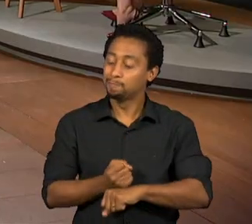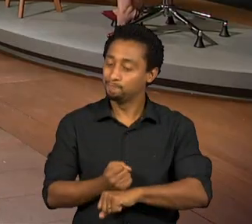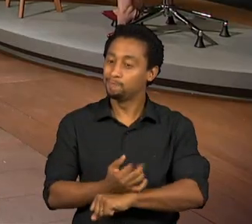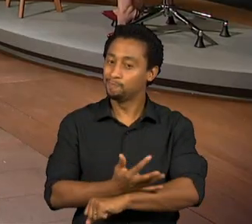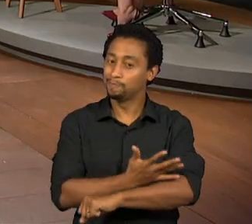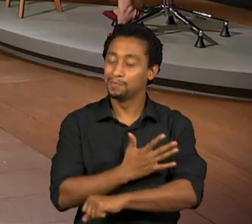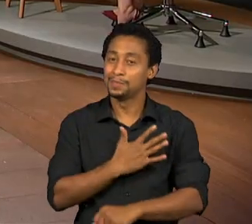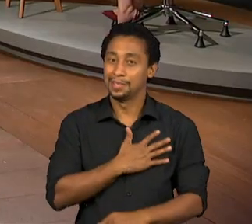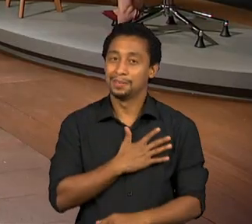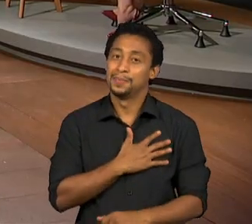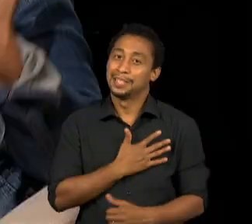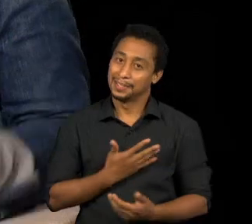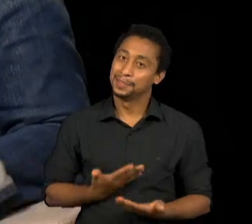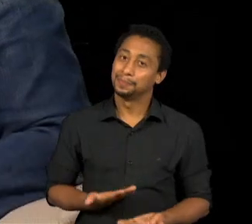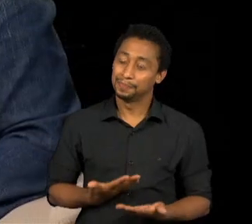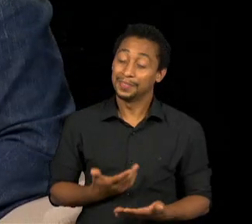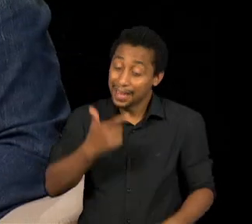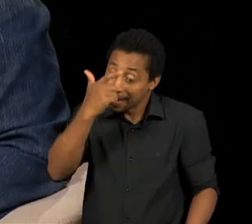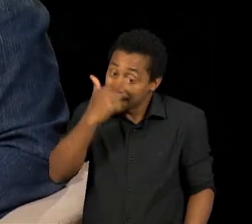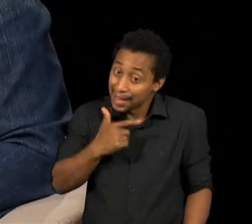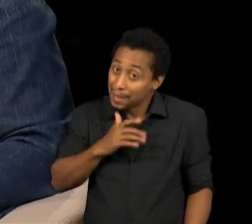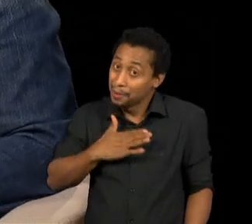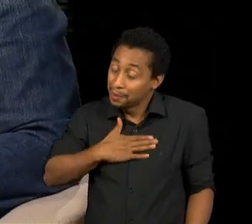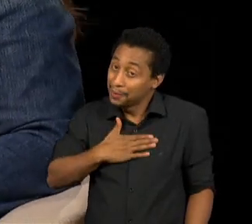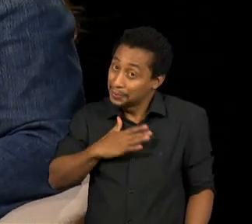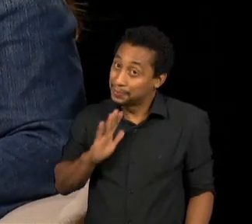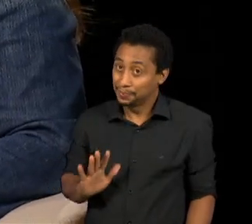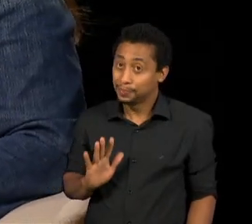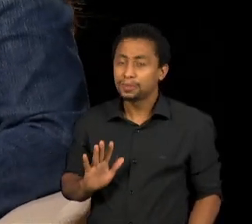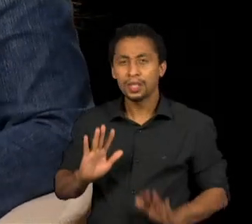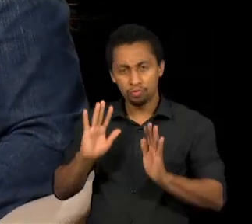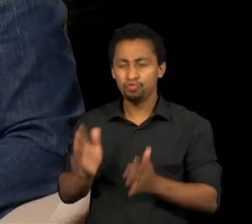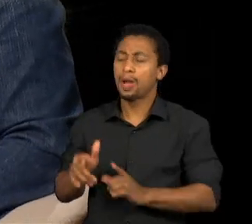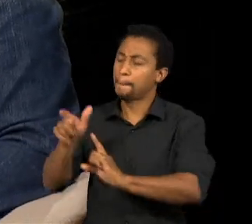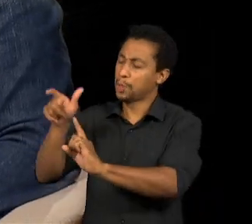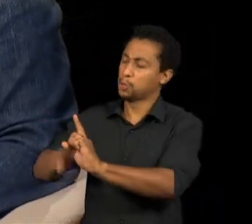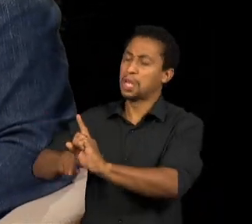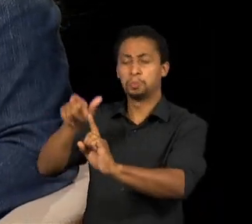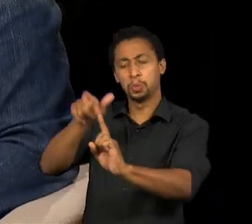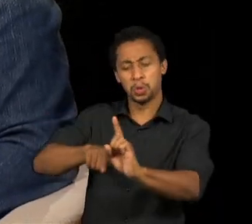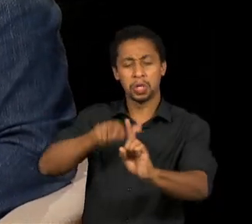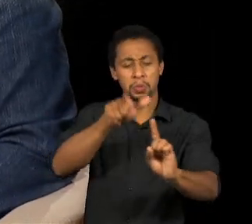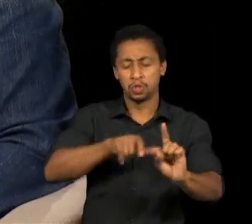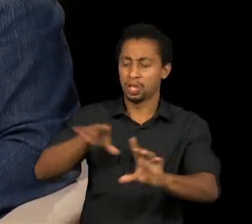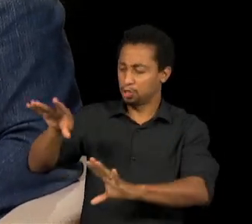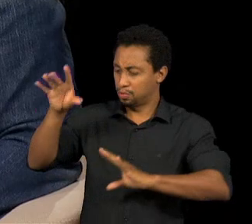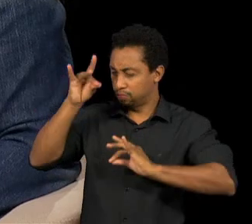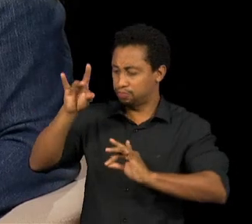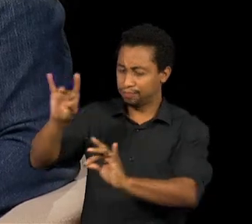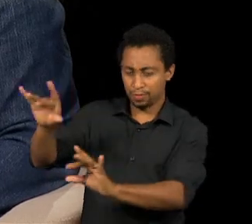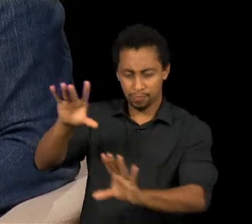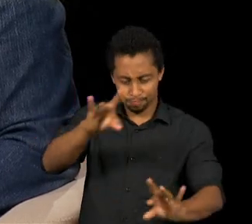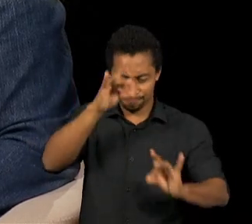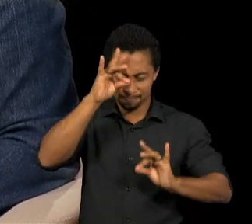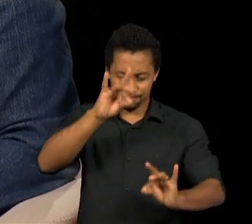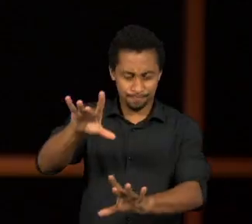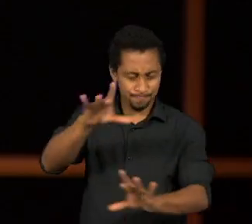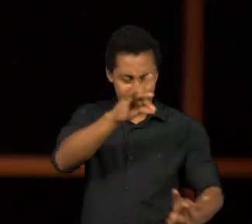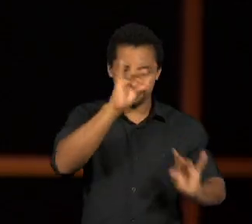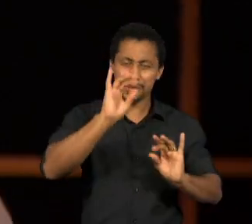mim. Maiara, pessoa, né? Depois de já ter feito tantas personagens lindas que ele escreveu. Muito